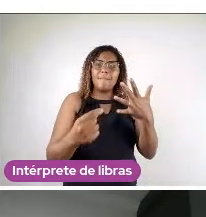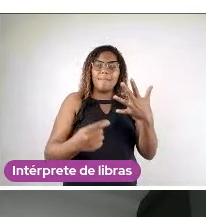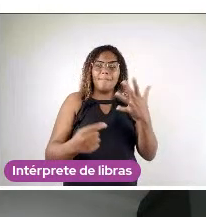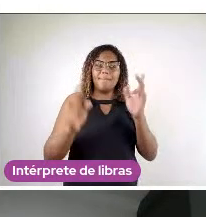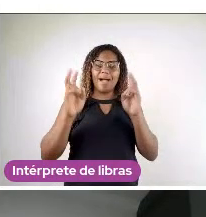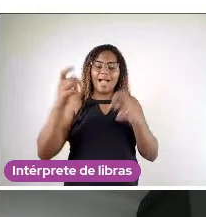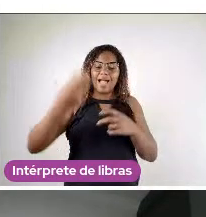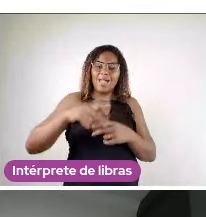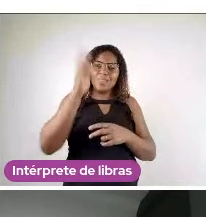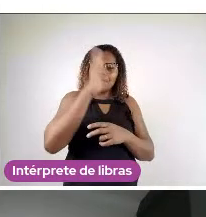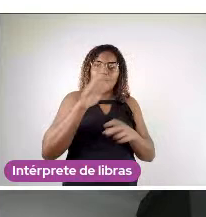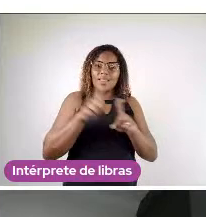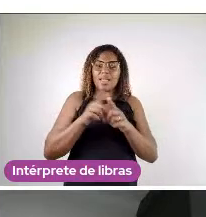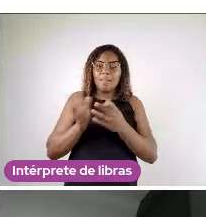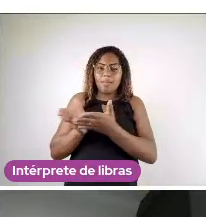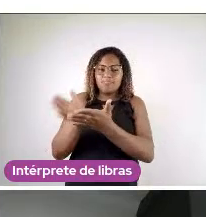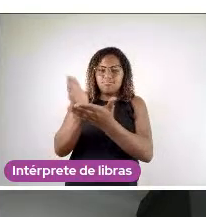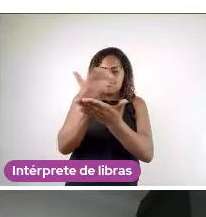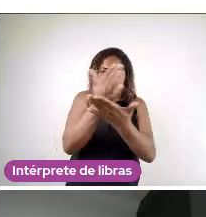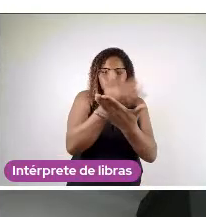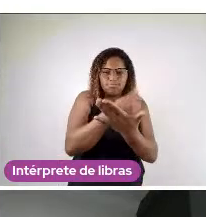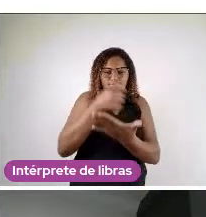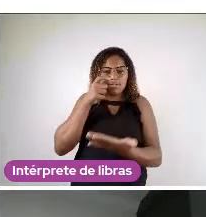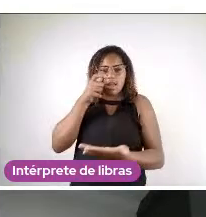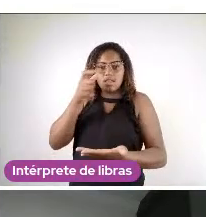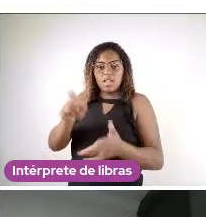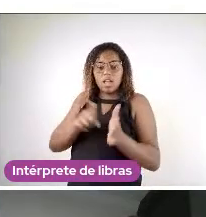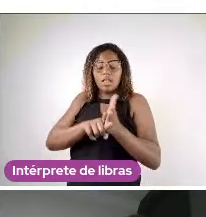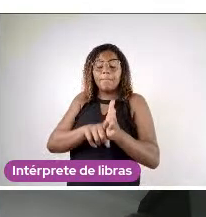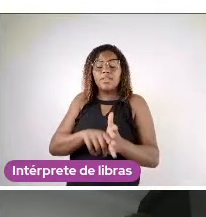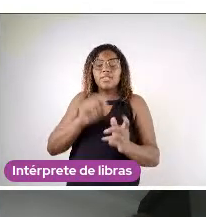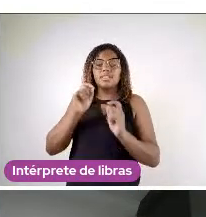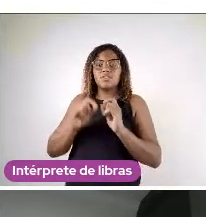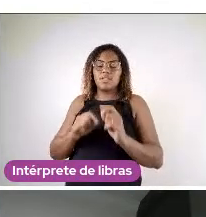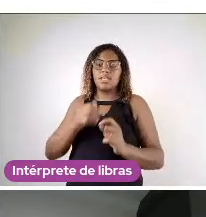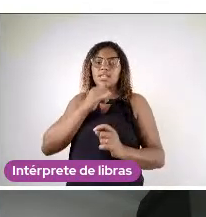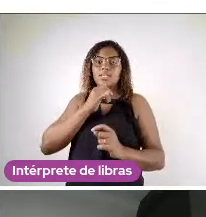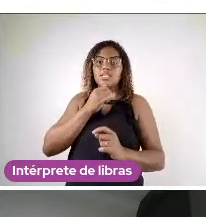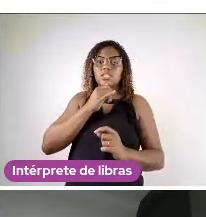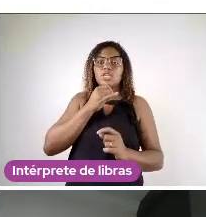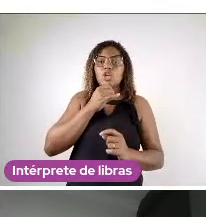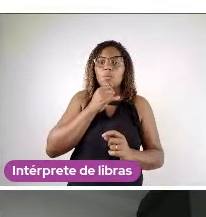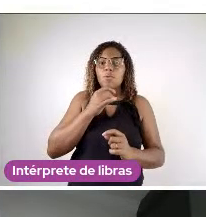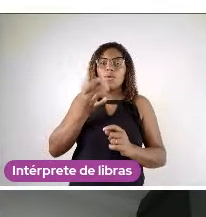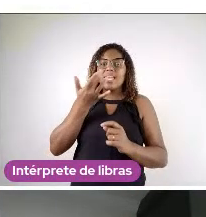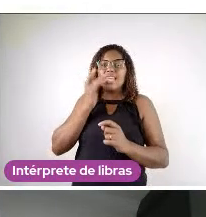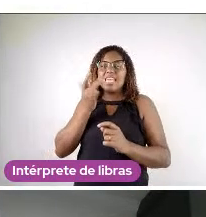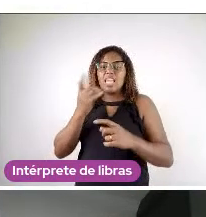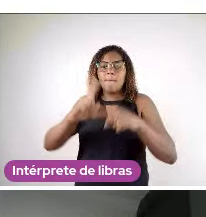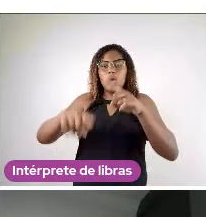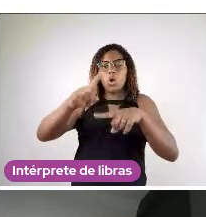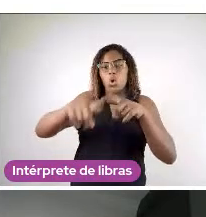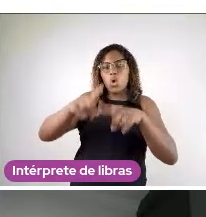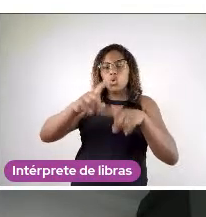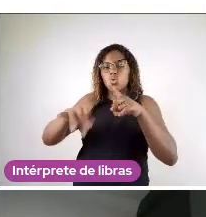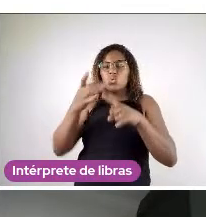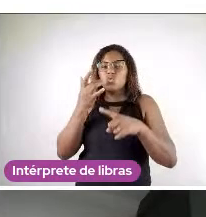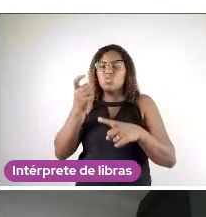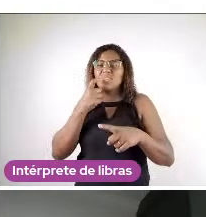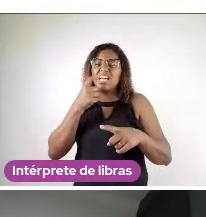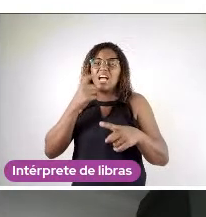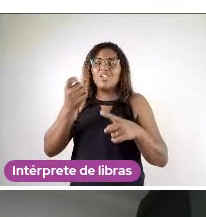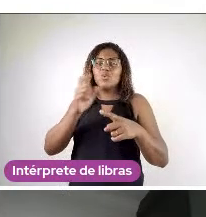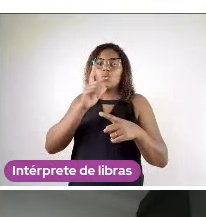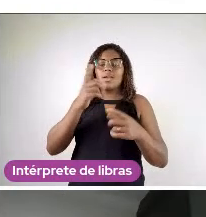e dados interessantíssimos dessa pesquisa, como, por exemplo, que mais de 1/3 dos resíduos plásticos que são gerados no país não são reciclados e vão parar no